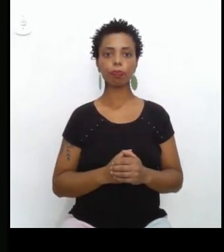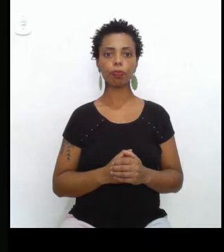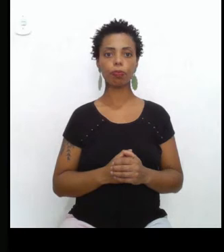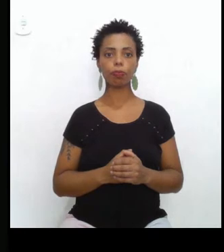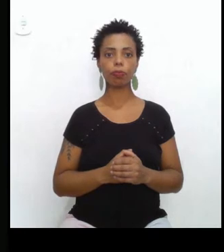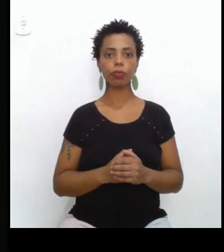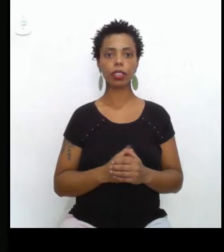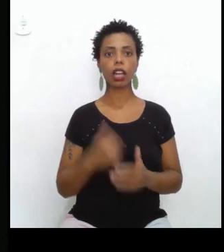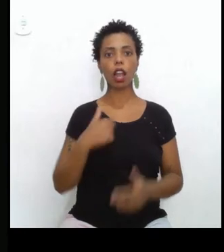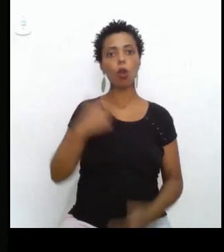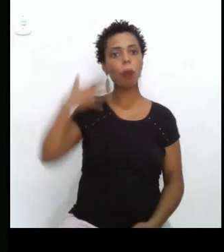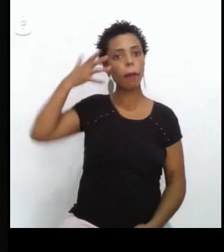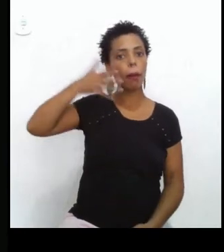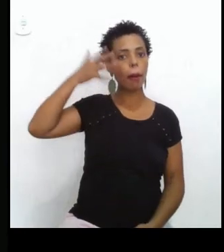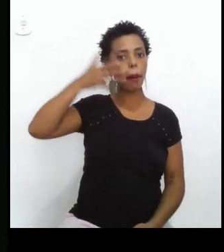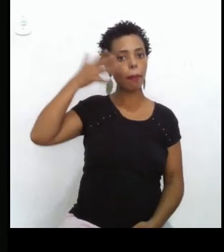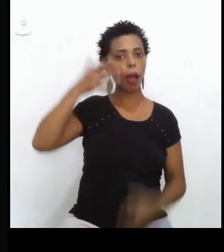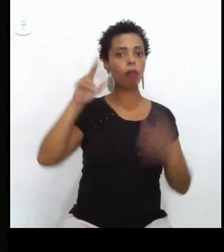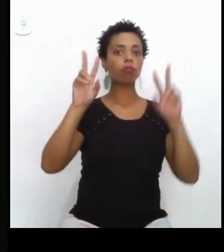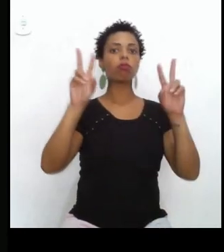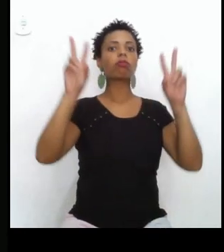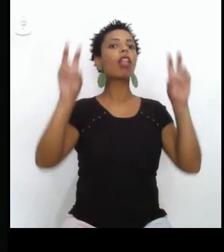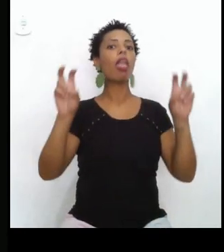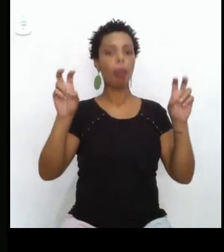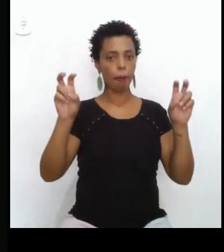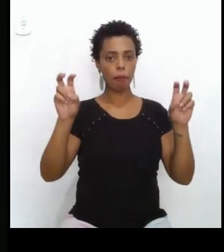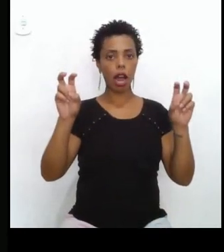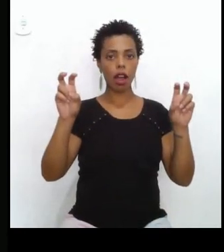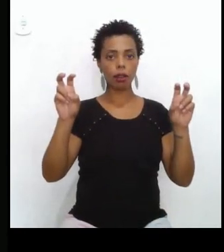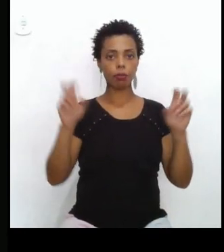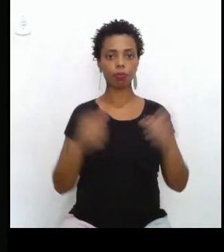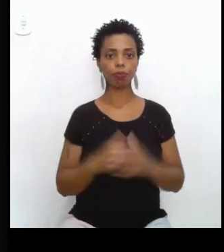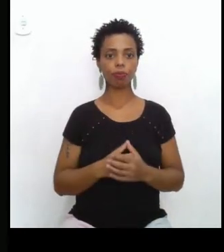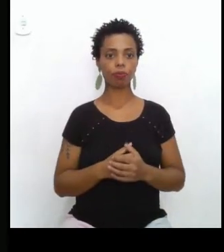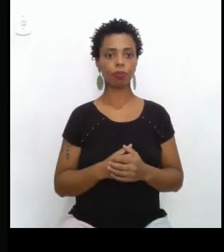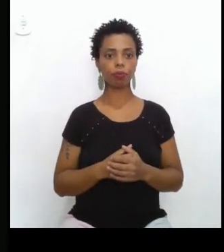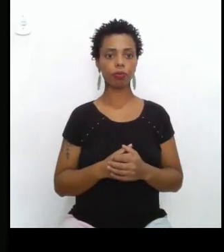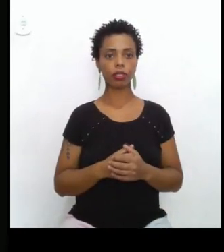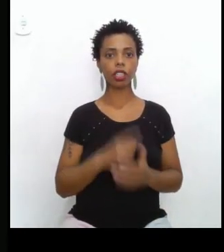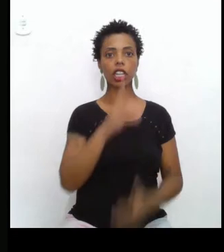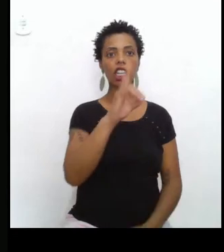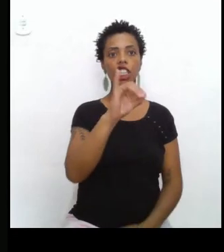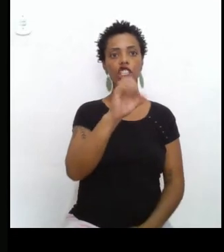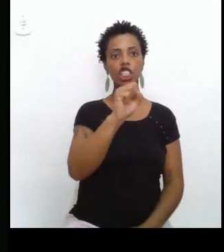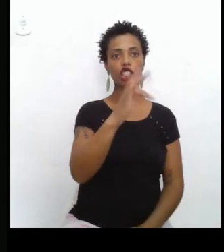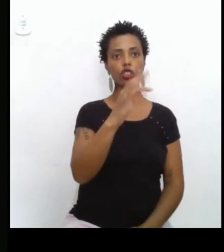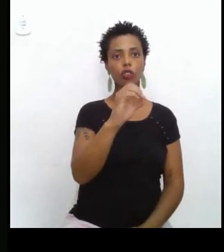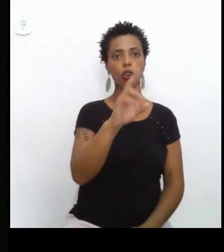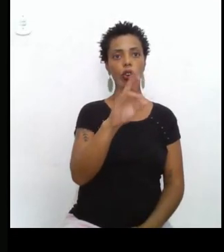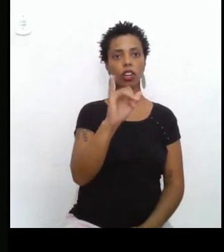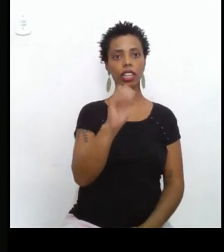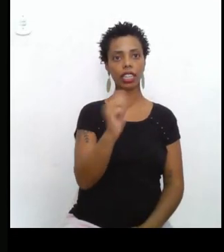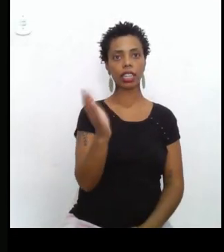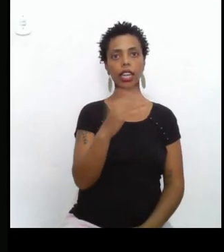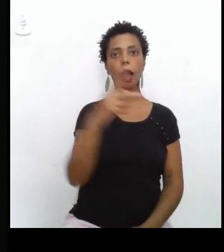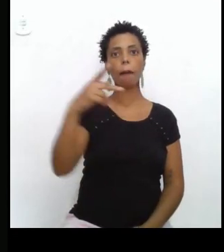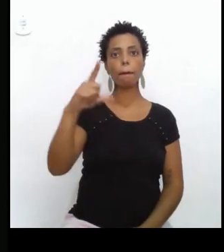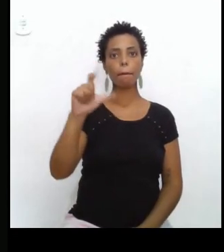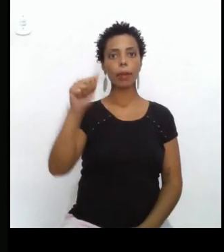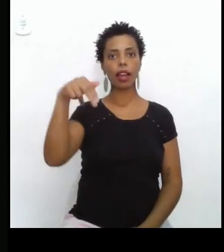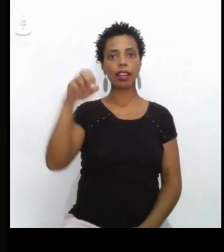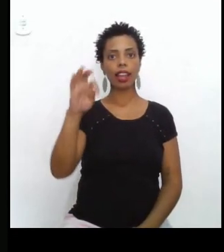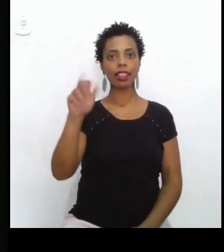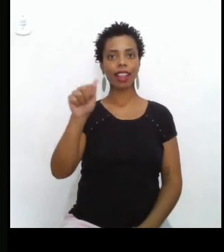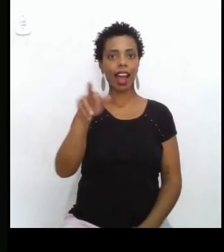fala chamaram é como se podia planetária é um texto provisório ainda trabalhado